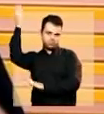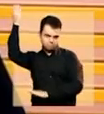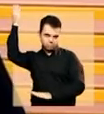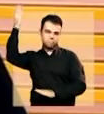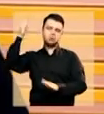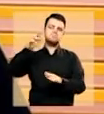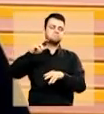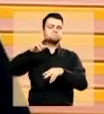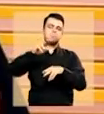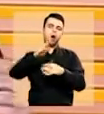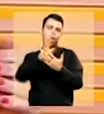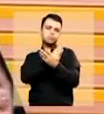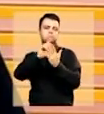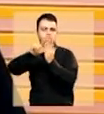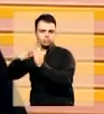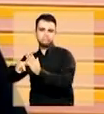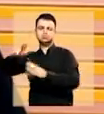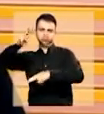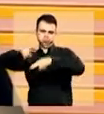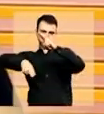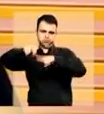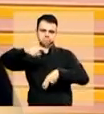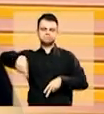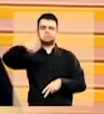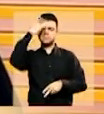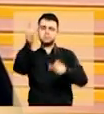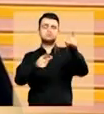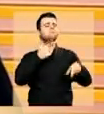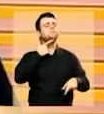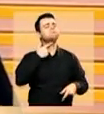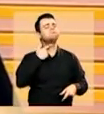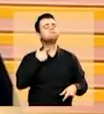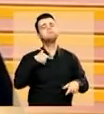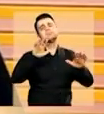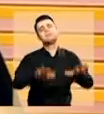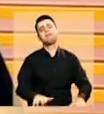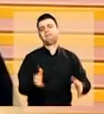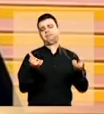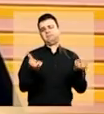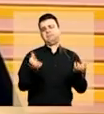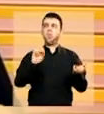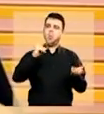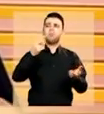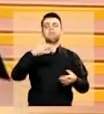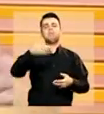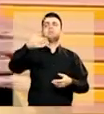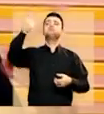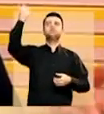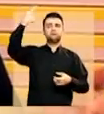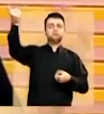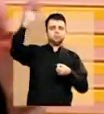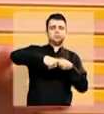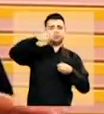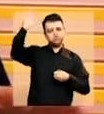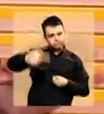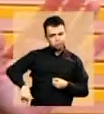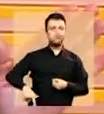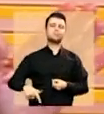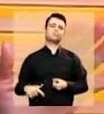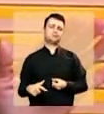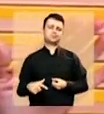em junho. E todos vão embora com gostinho de quero mais, né? Eles vão embora, muitos até, quando se fala já